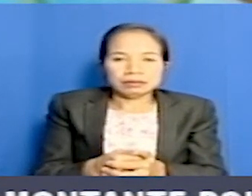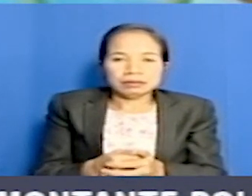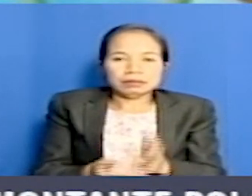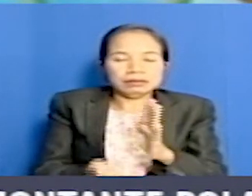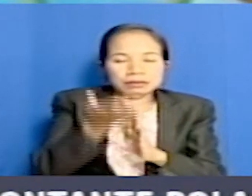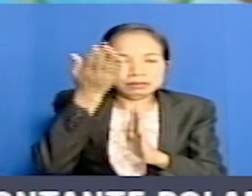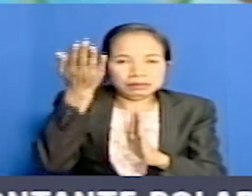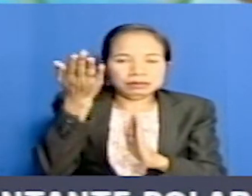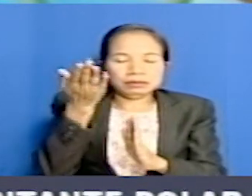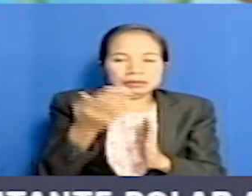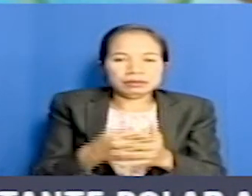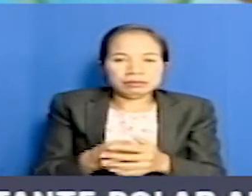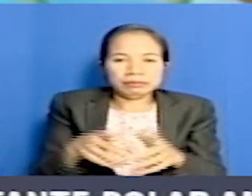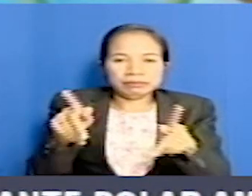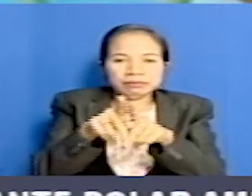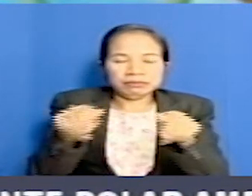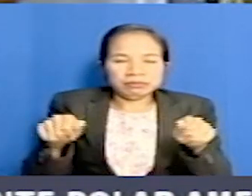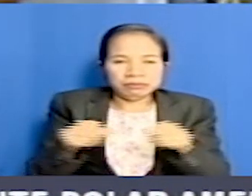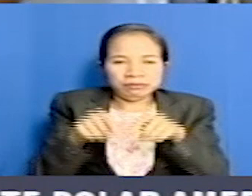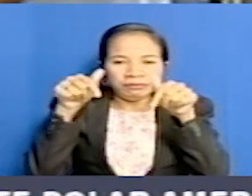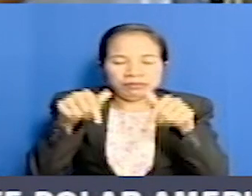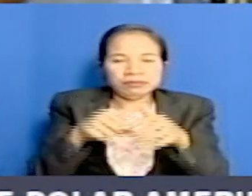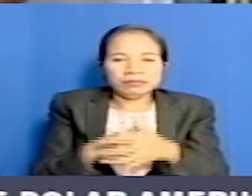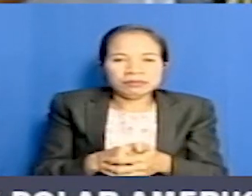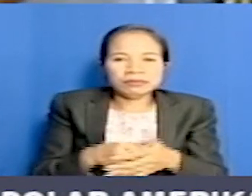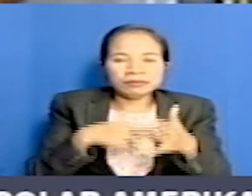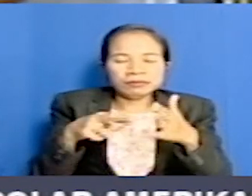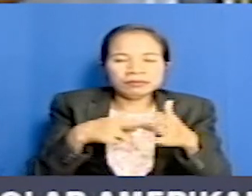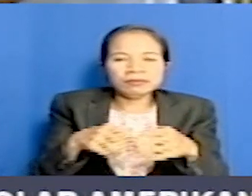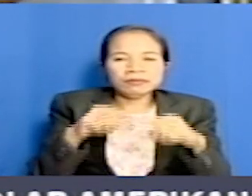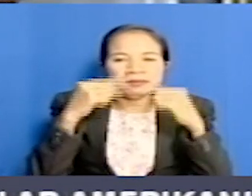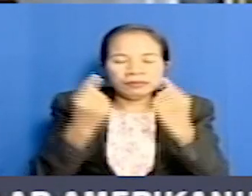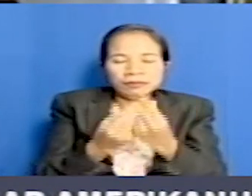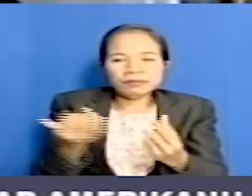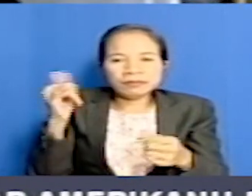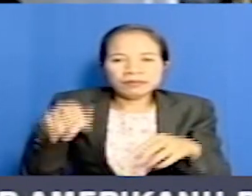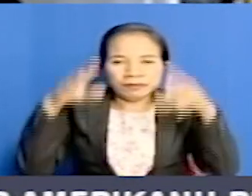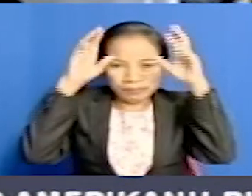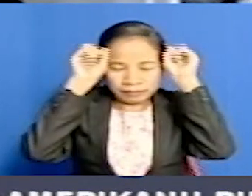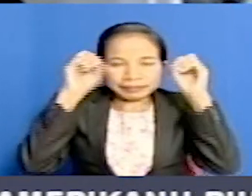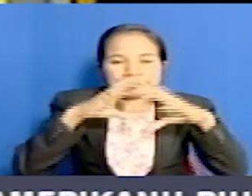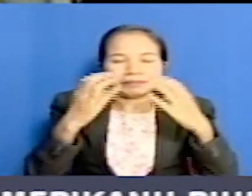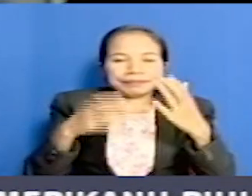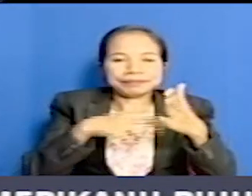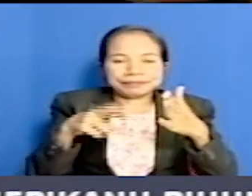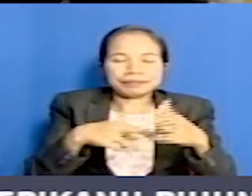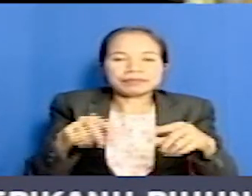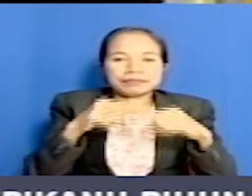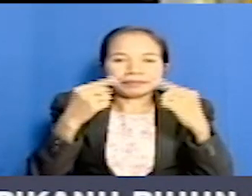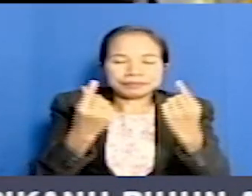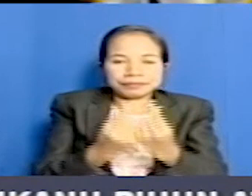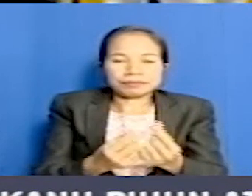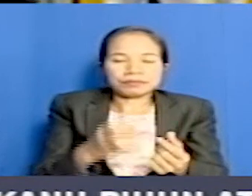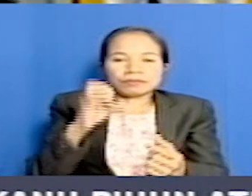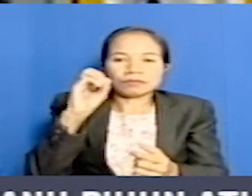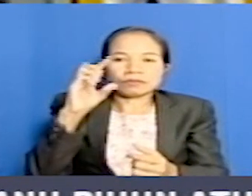asli maka ia e a posto administrativo também. Ato regula arte marciais Sira, presidente da Comissão Reguladora Arte Marciais